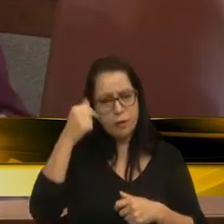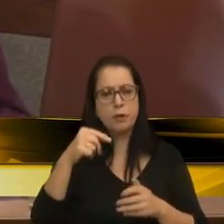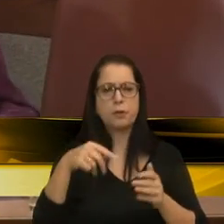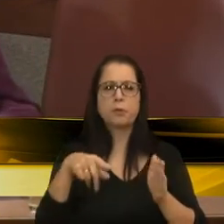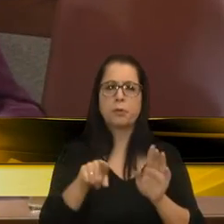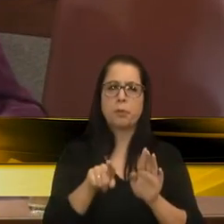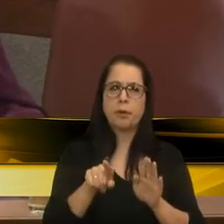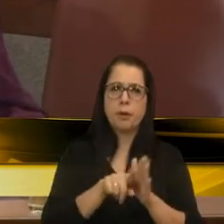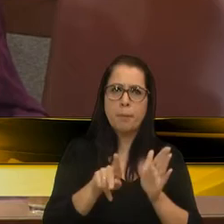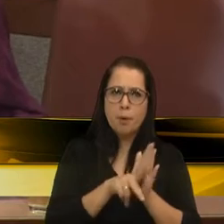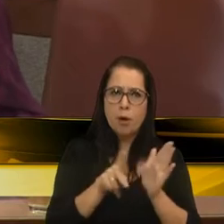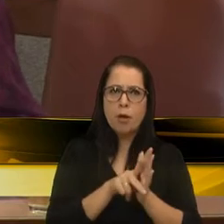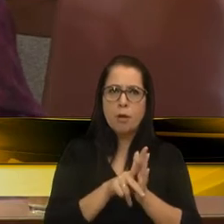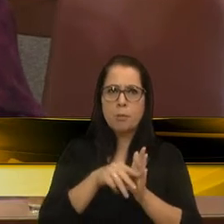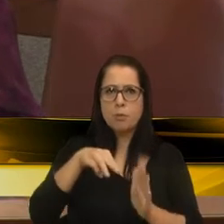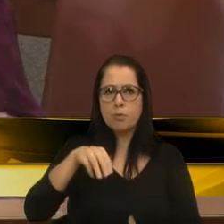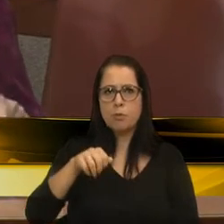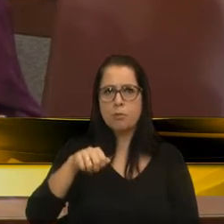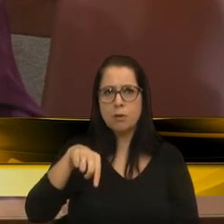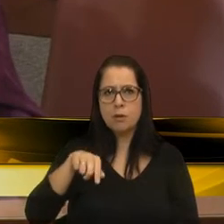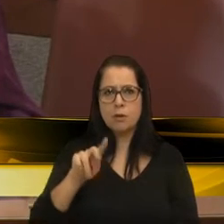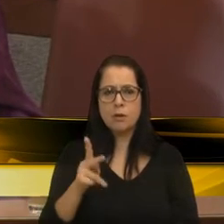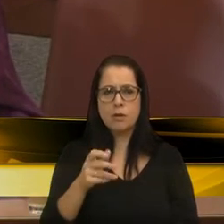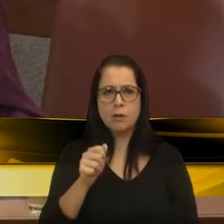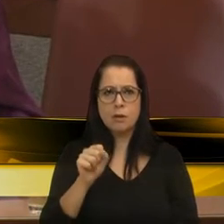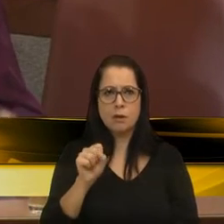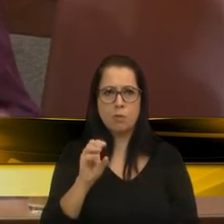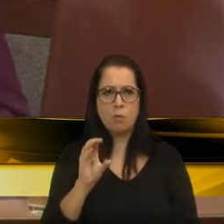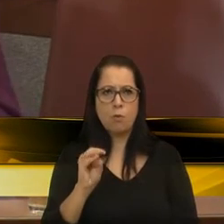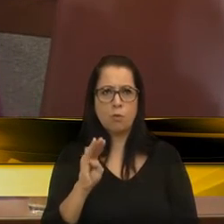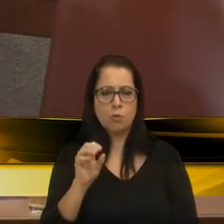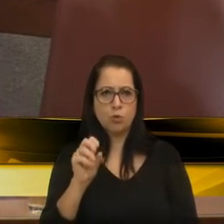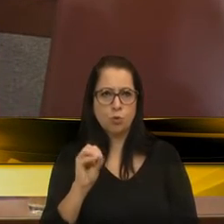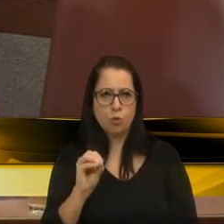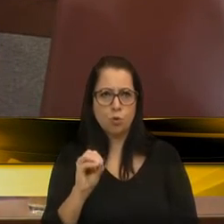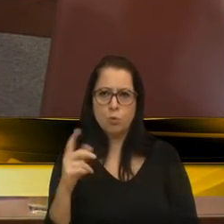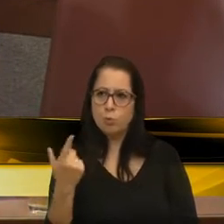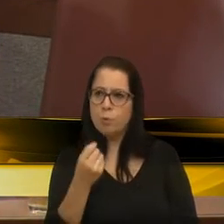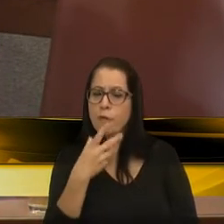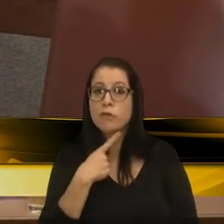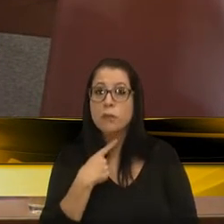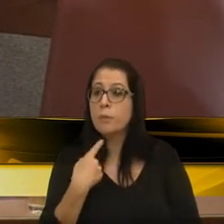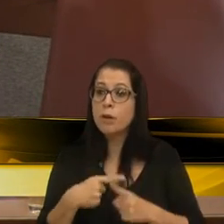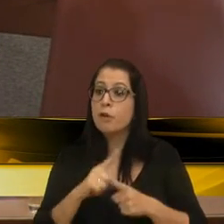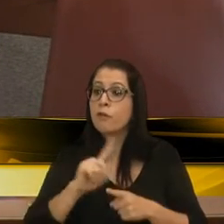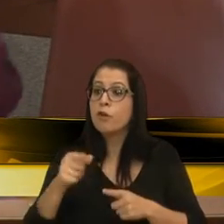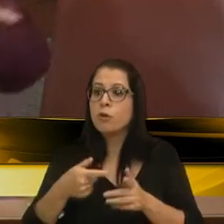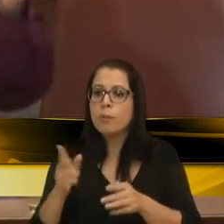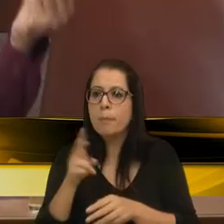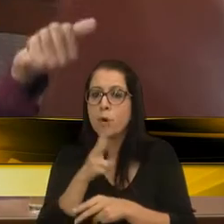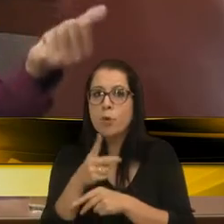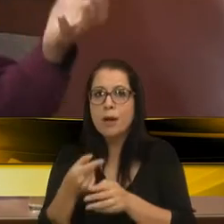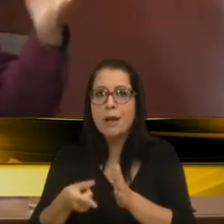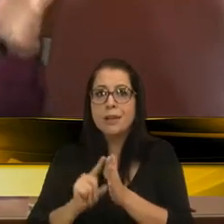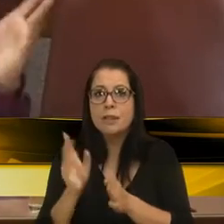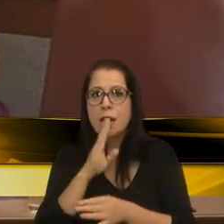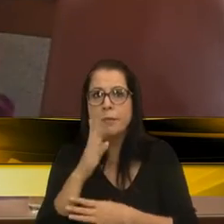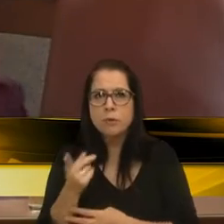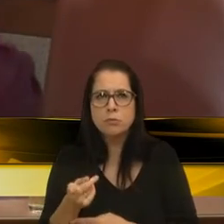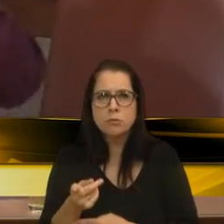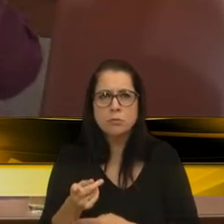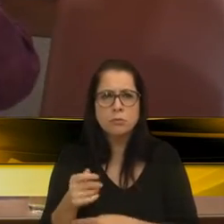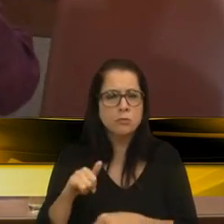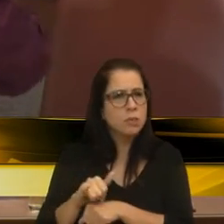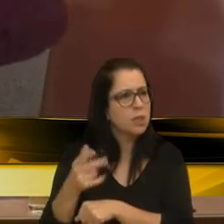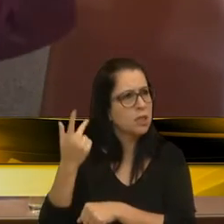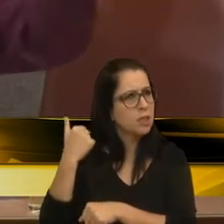próprio Maia Bosco, vereador Felipe, do próprio Maia Bosco, a boa vontade do Maia Bosco. Por que não foram de atrás logo? Parece que, se não me engano, é